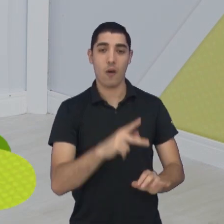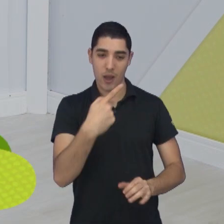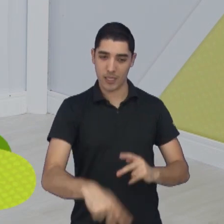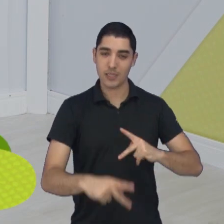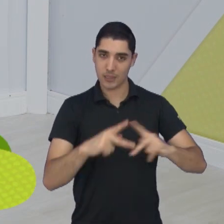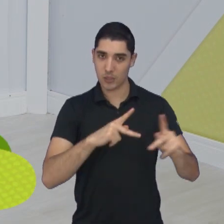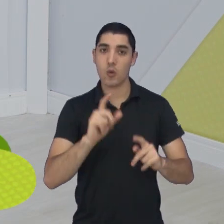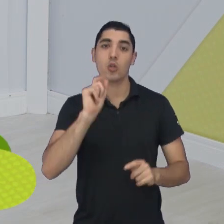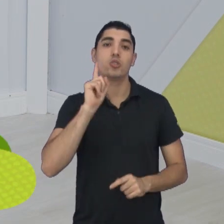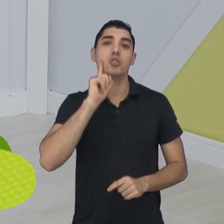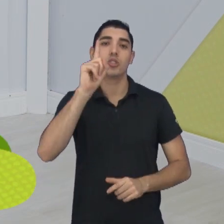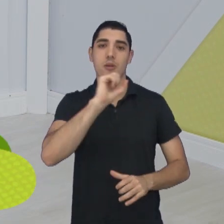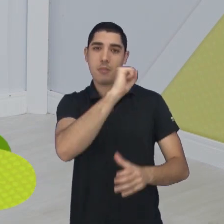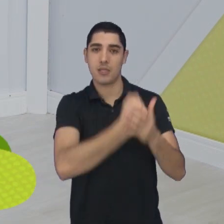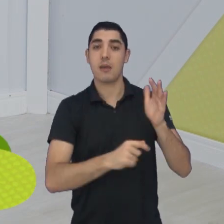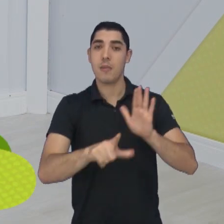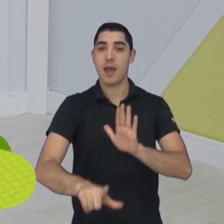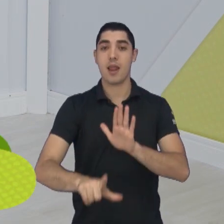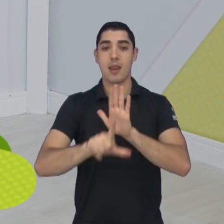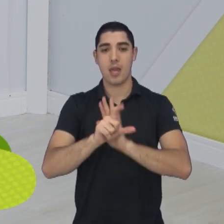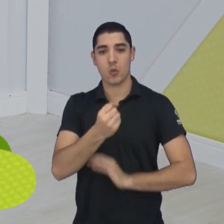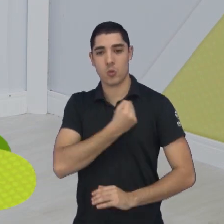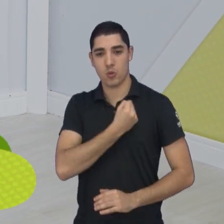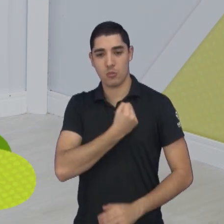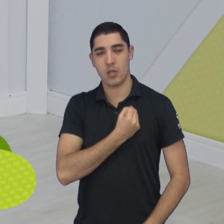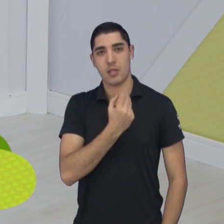do Basquete, instituído pela Lei Municipal